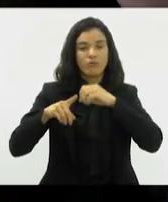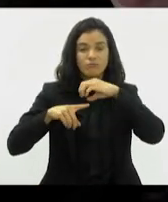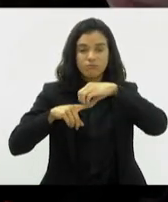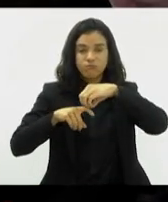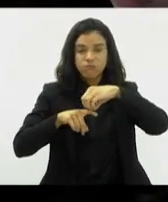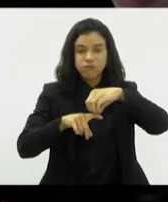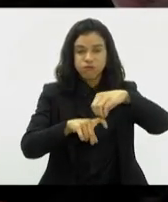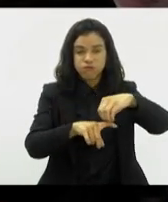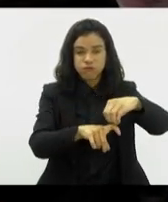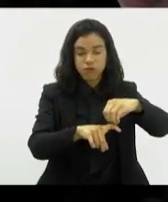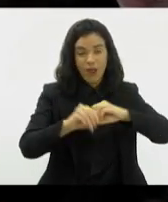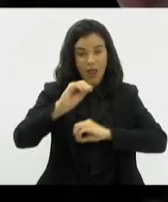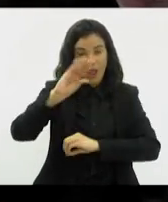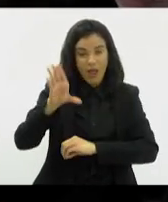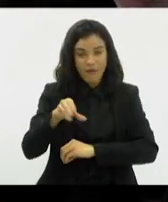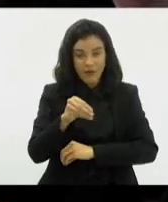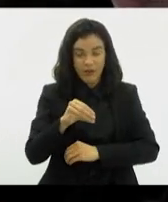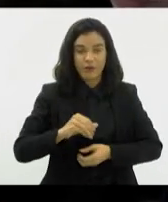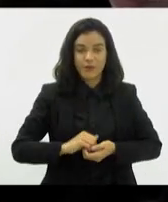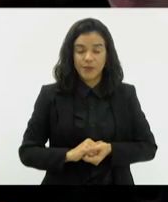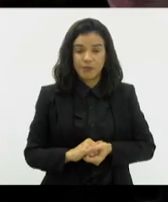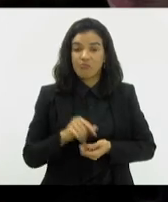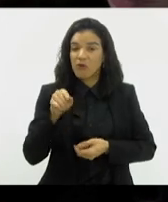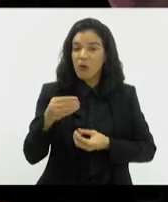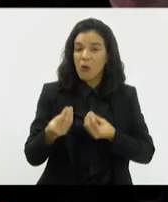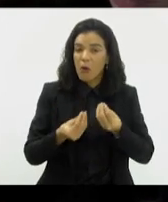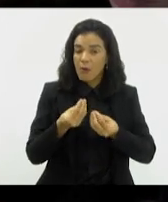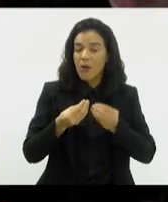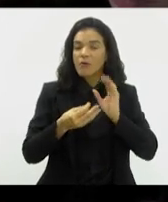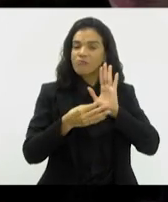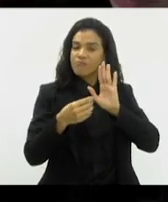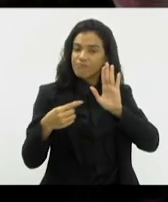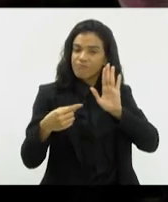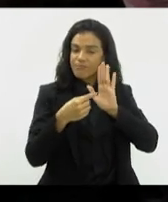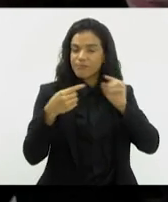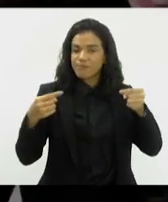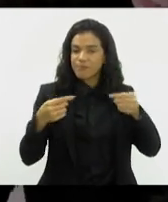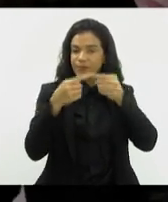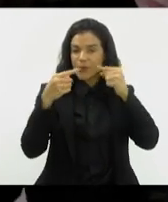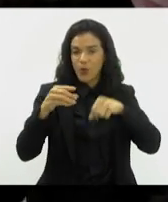africanos no âmbito do Estado do Rio de Janeiro. Parecer, presidente, é pela constitucionalidade.